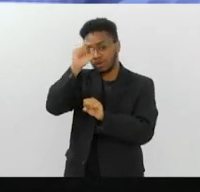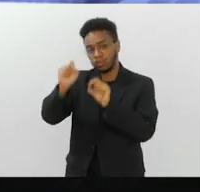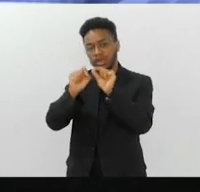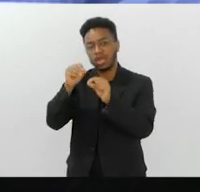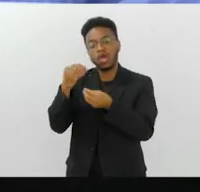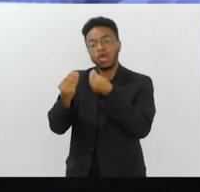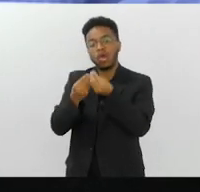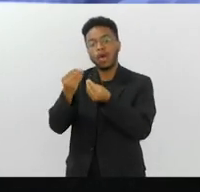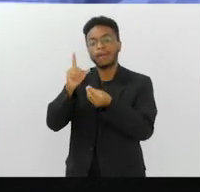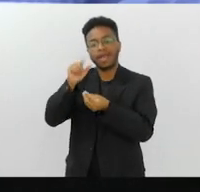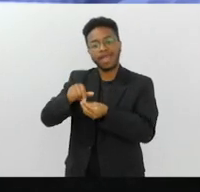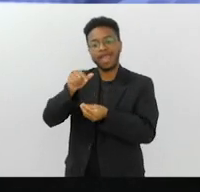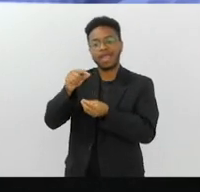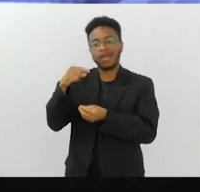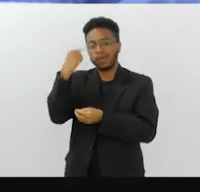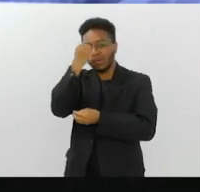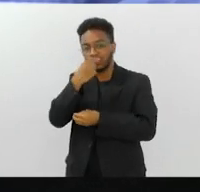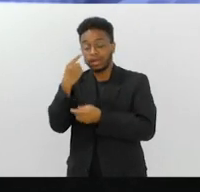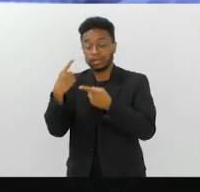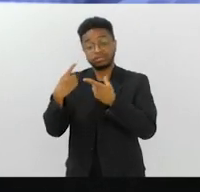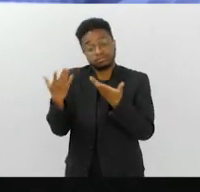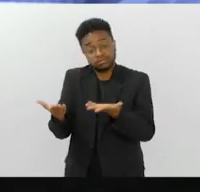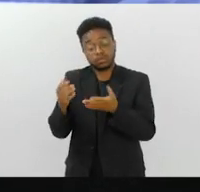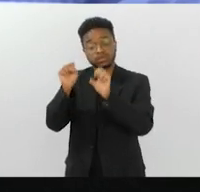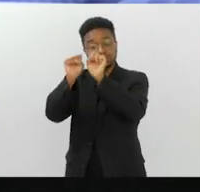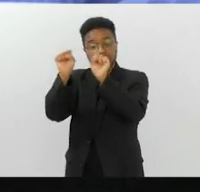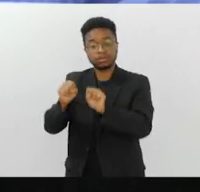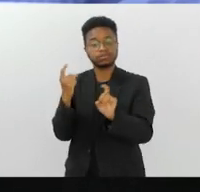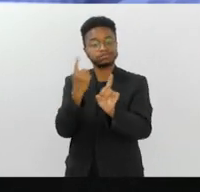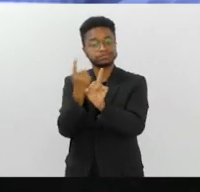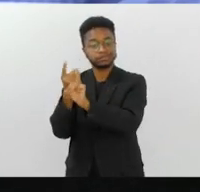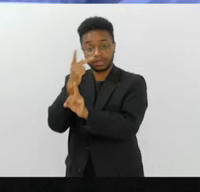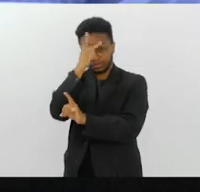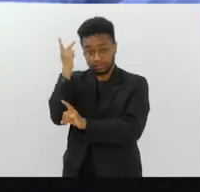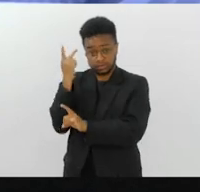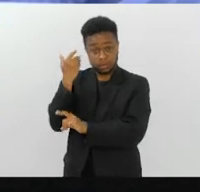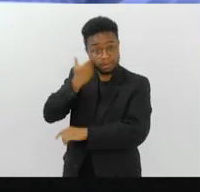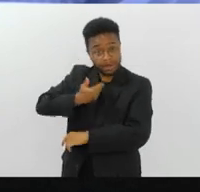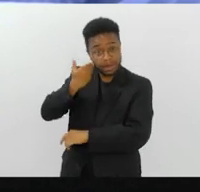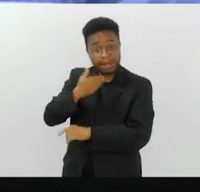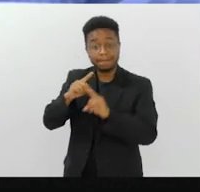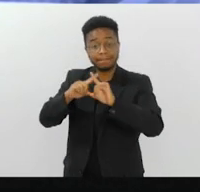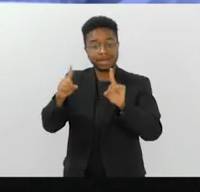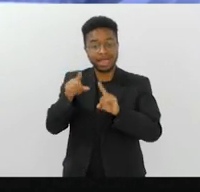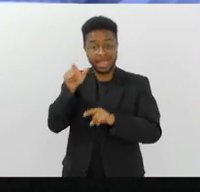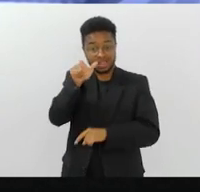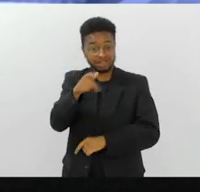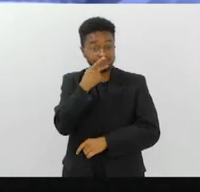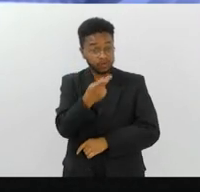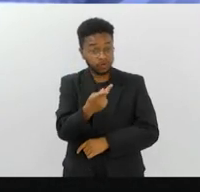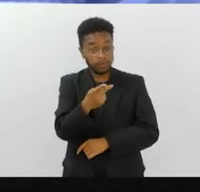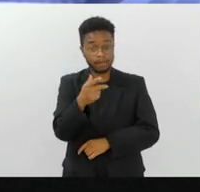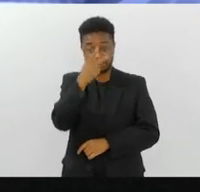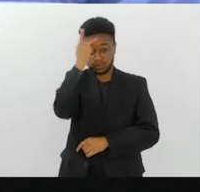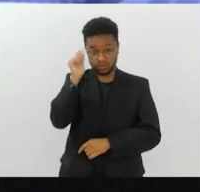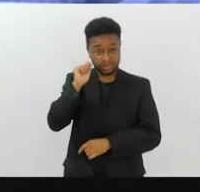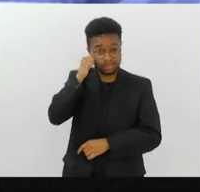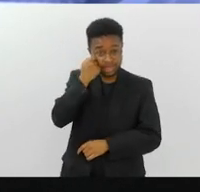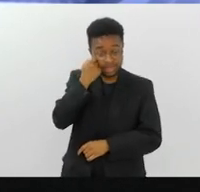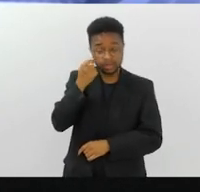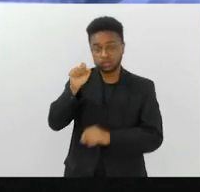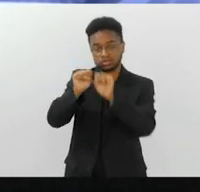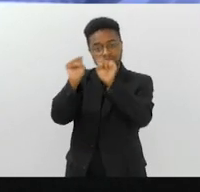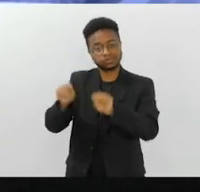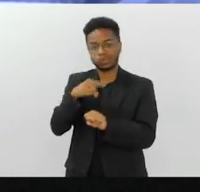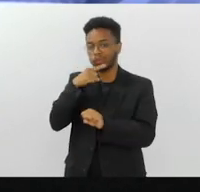sistemas detectavam só pessoas brancas e pessoas negras no caso dela em 2018 nem detectava Então quem tiver aí